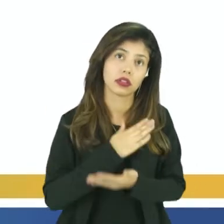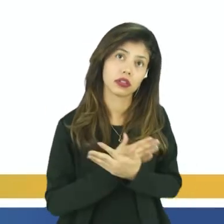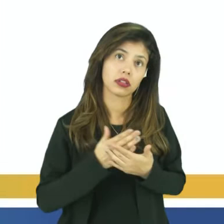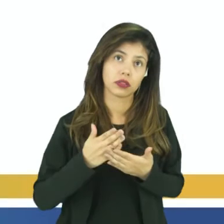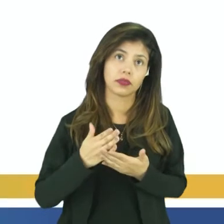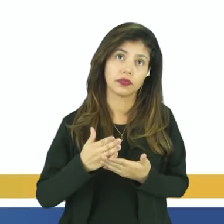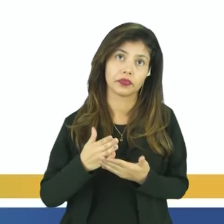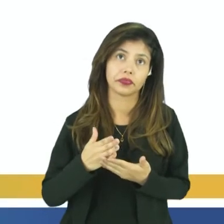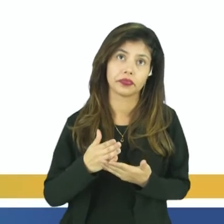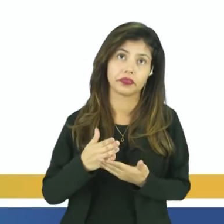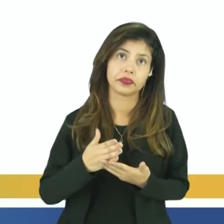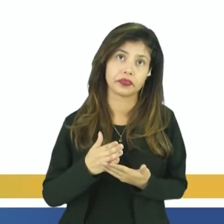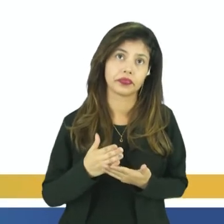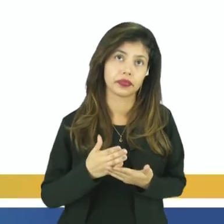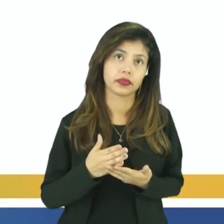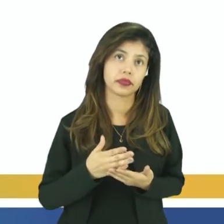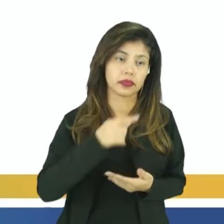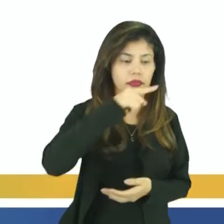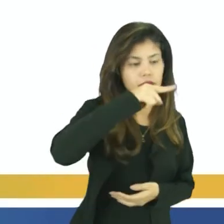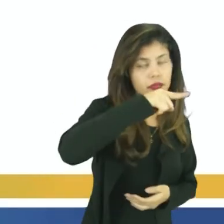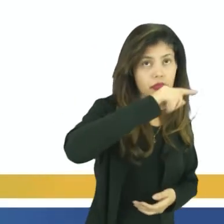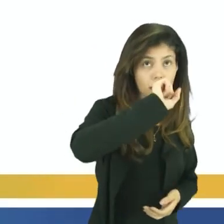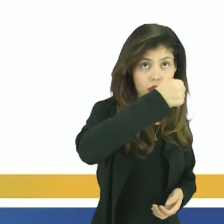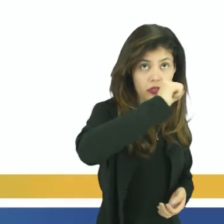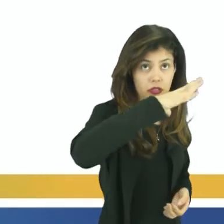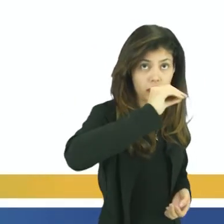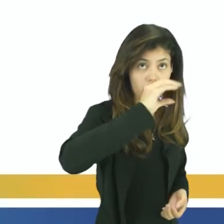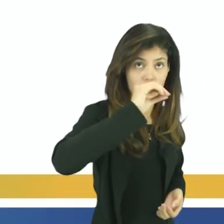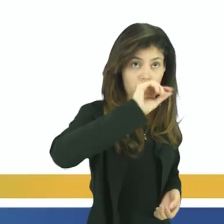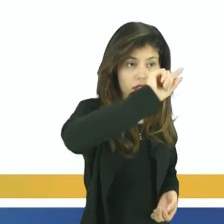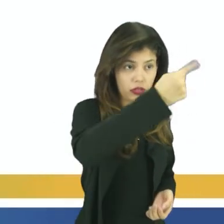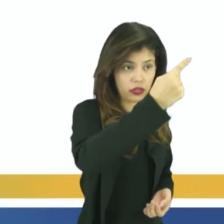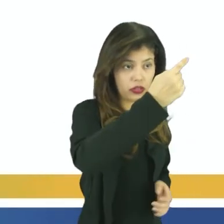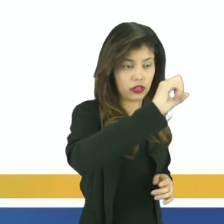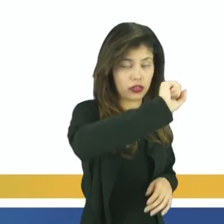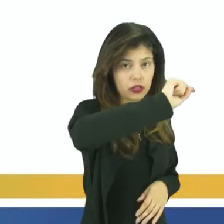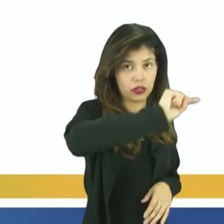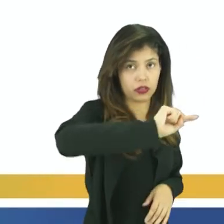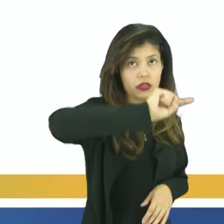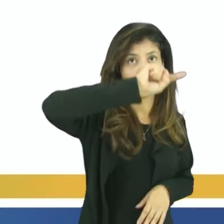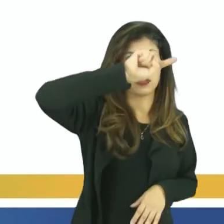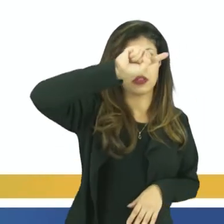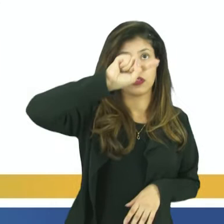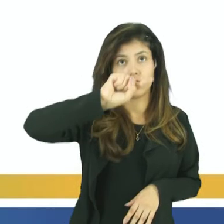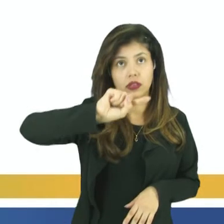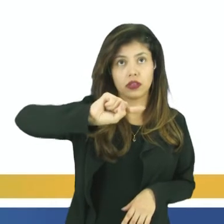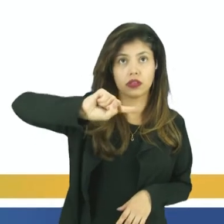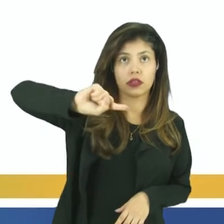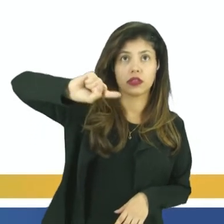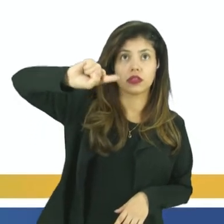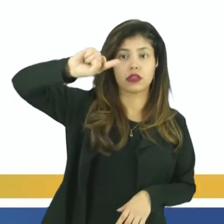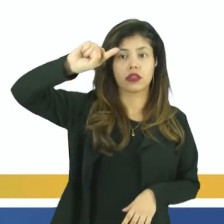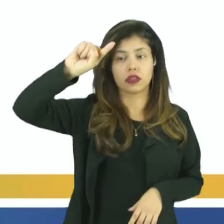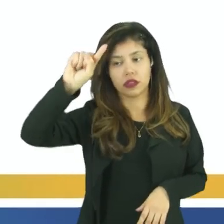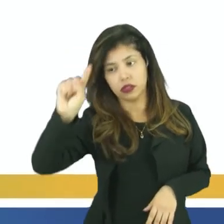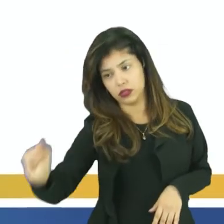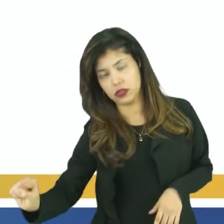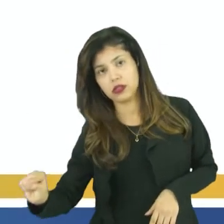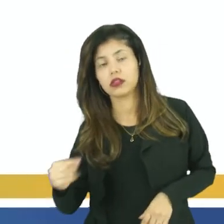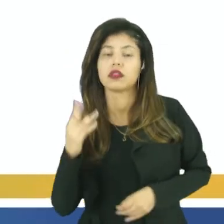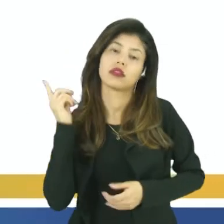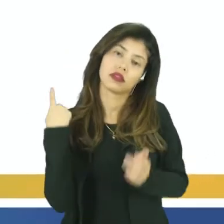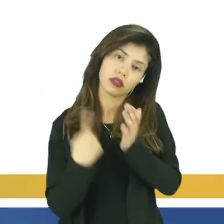começa lá no intervalo entre 800 e 1000. E aí você vai construindo